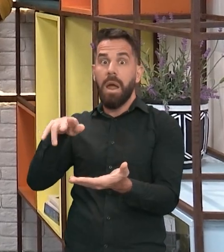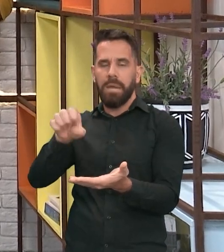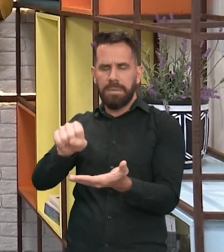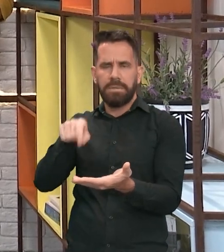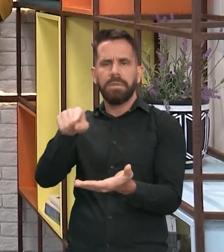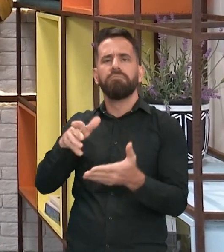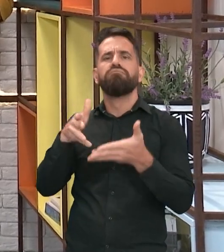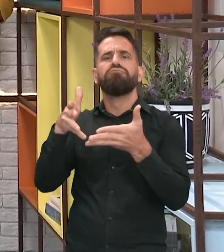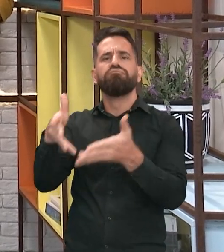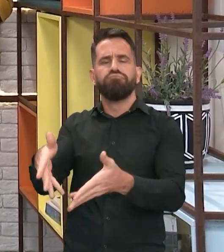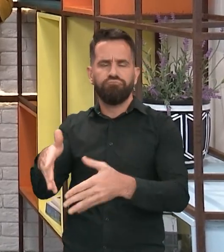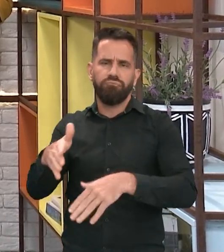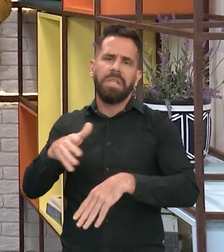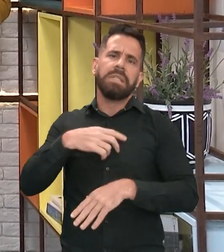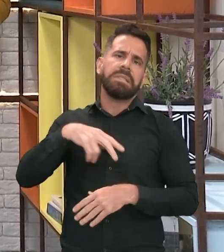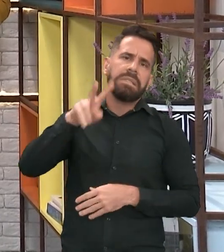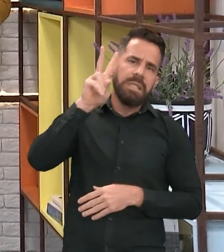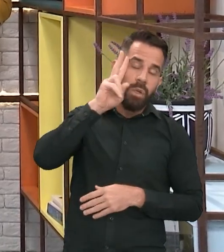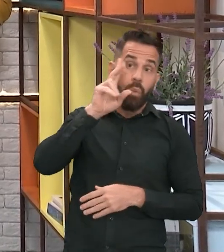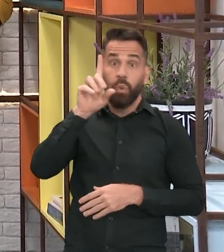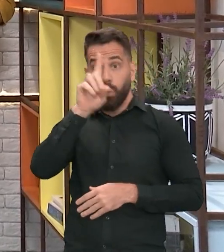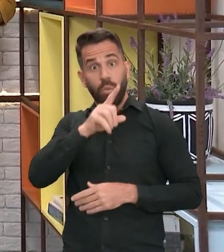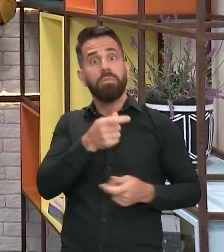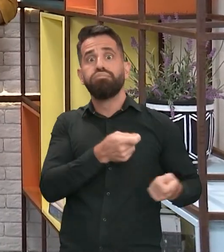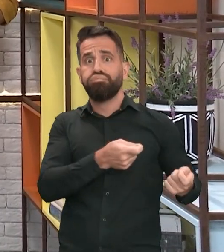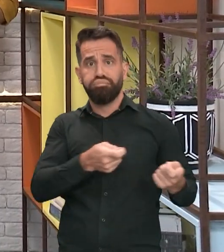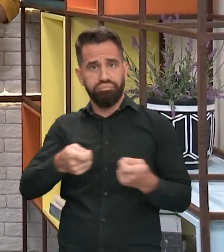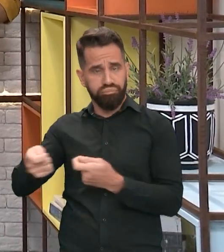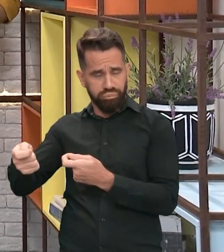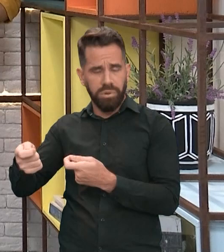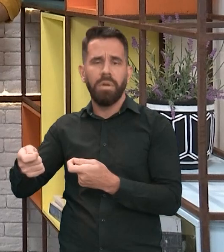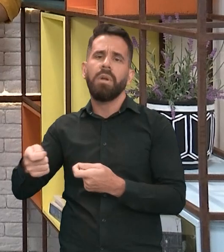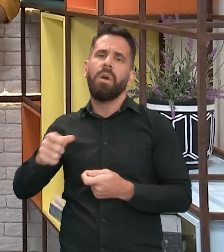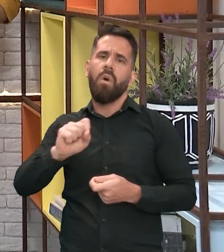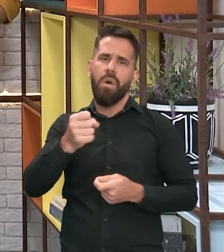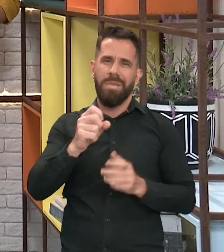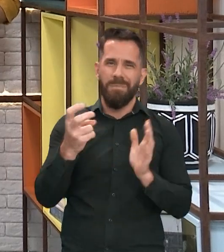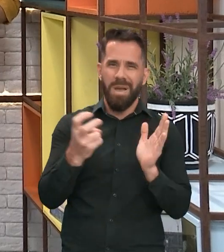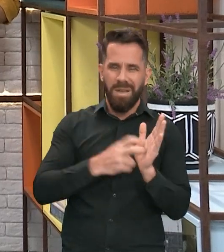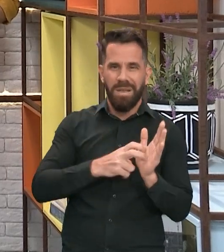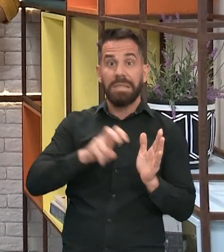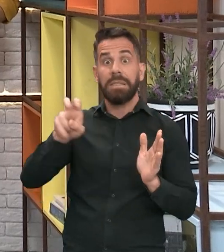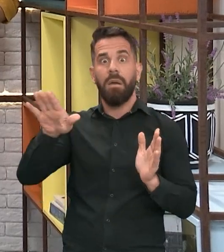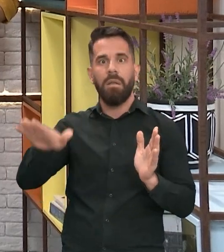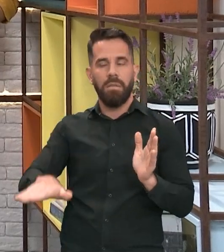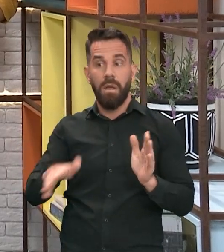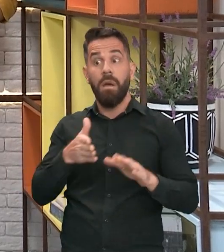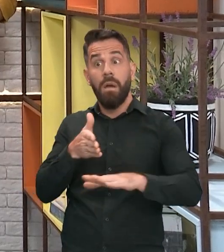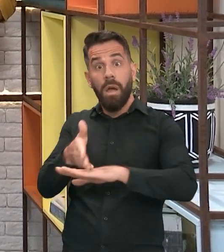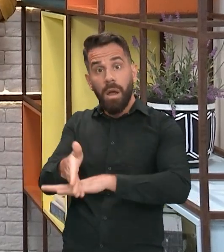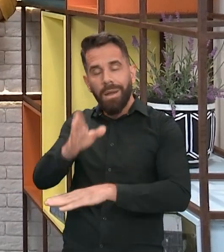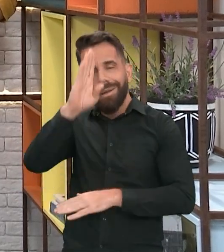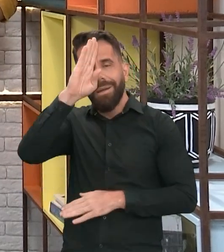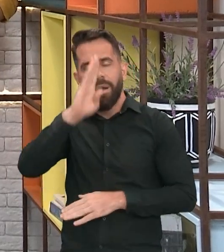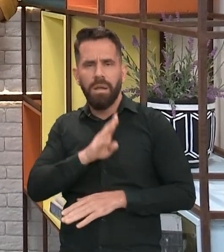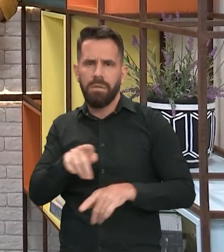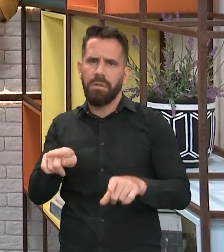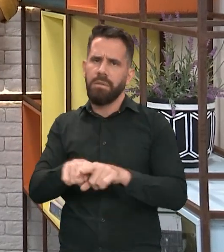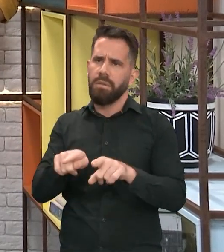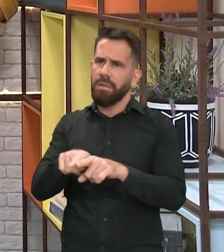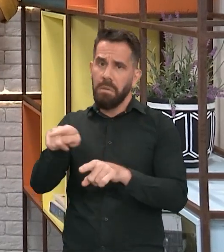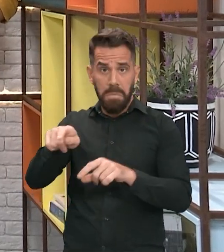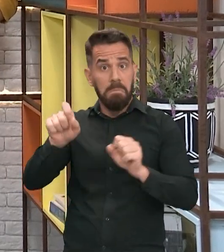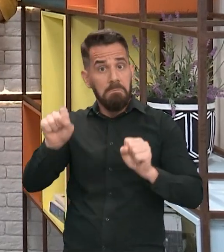é de segunda-feira a domingo, das 9 horas da manhã às 5 horas da tarde. A entrada é gratuita e o espaço é seguro para receber